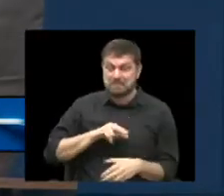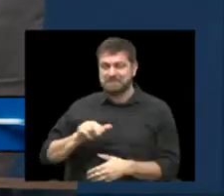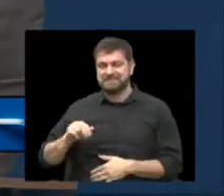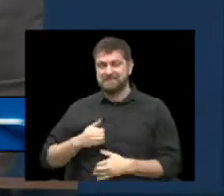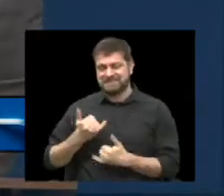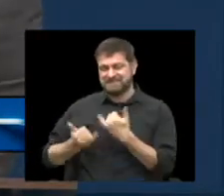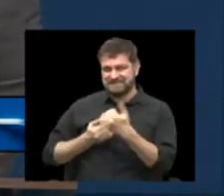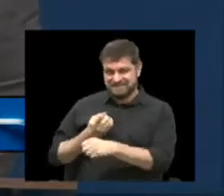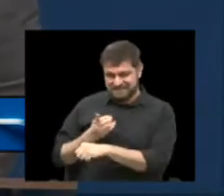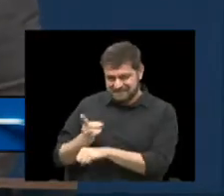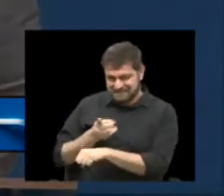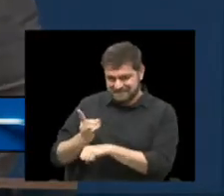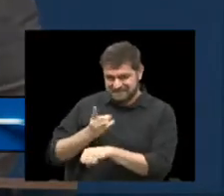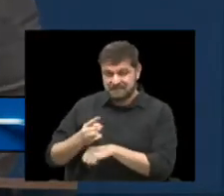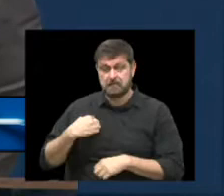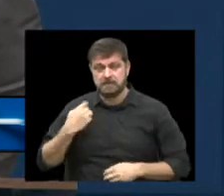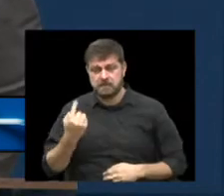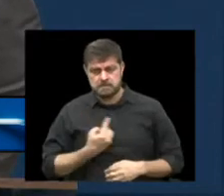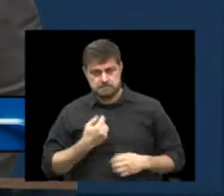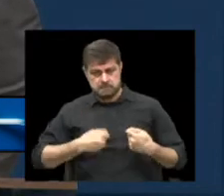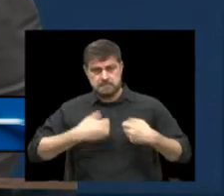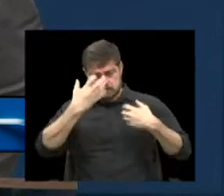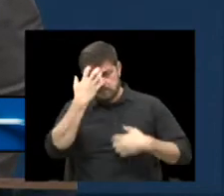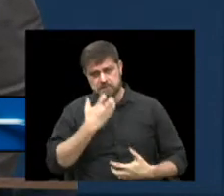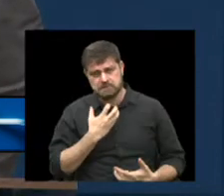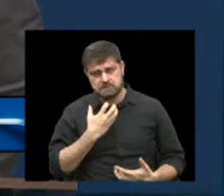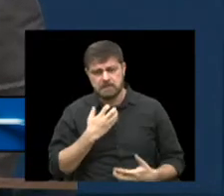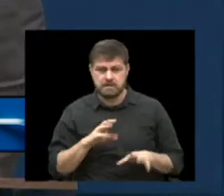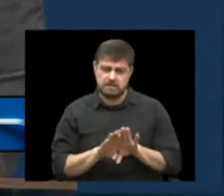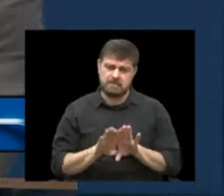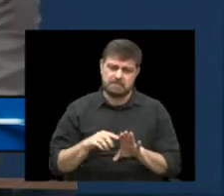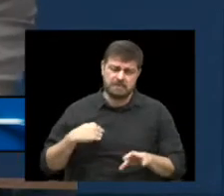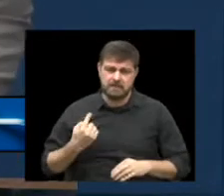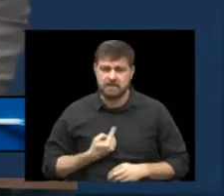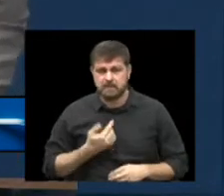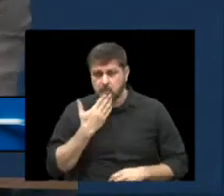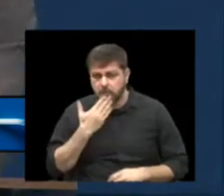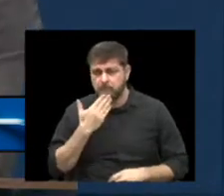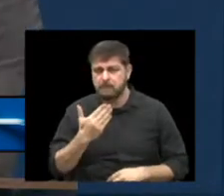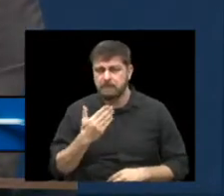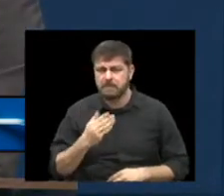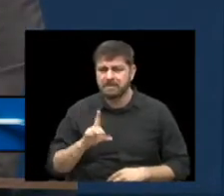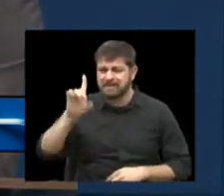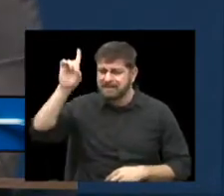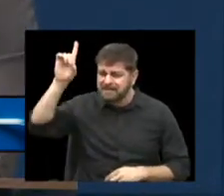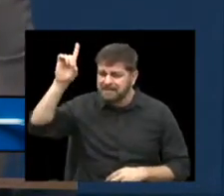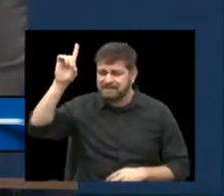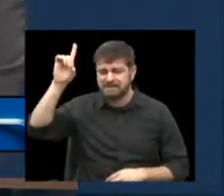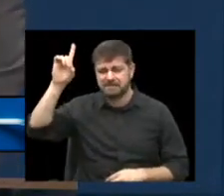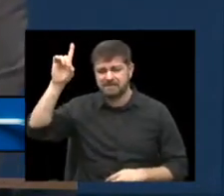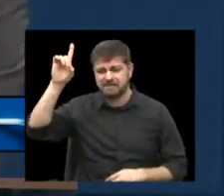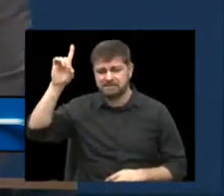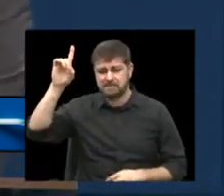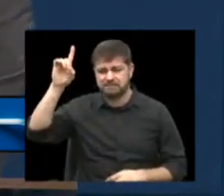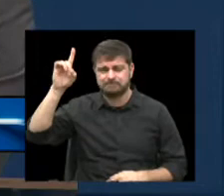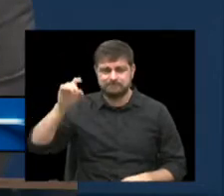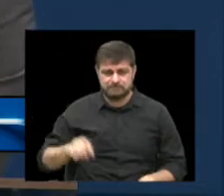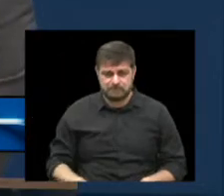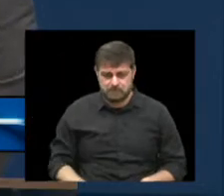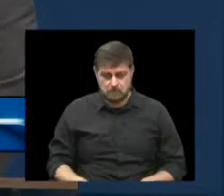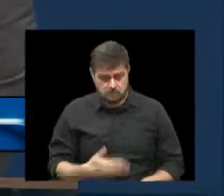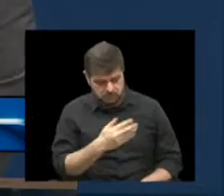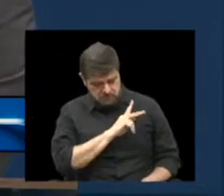ter muita serenidade, vereador Rafael Zimbaldi. Eu peço que Deus possa iluminar, em especial,